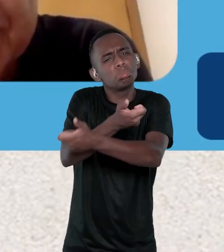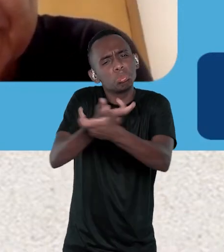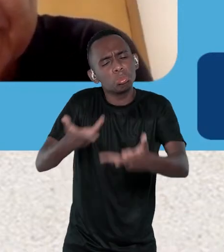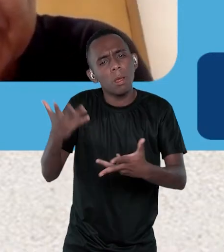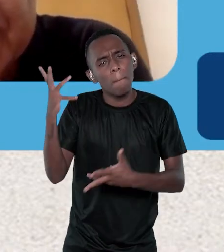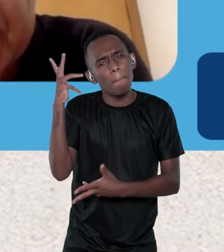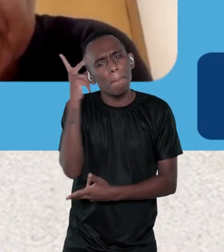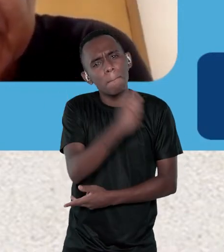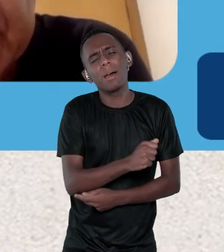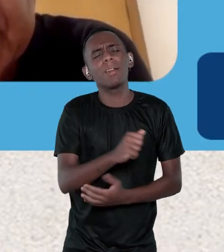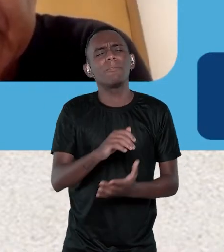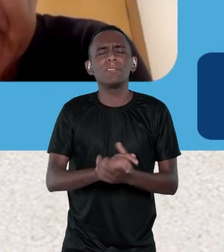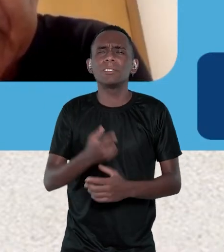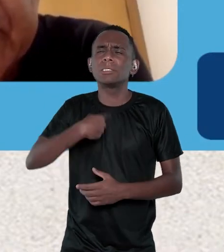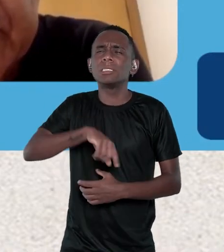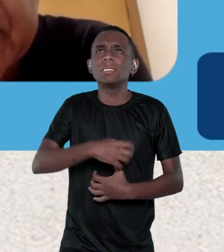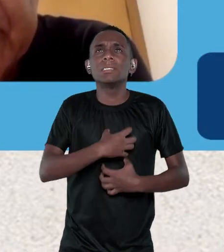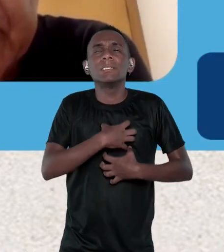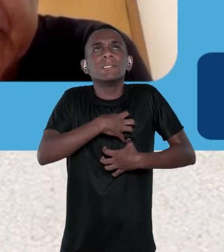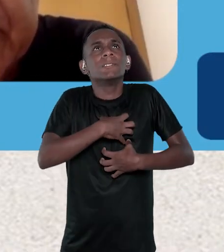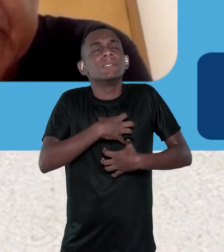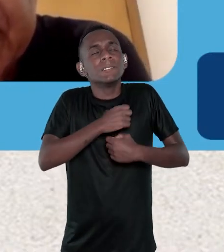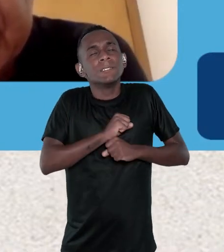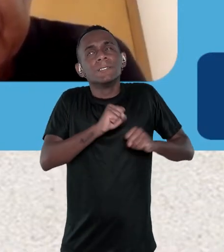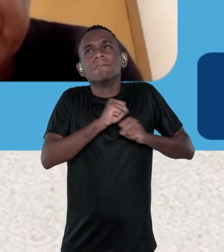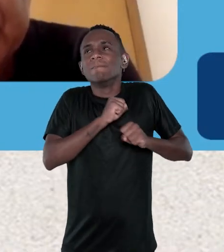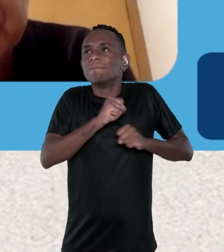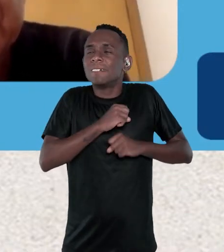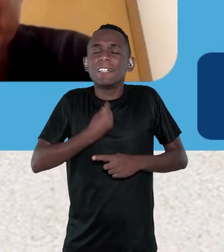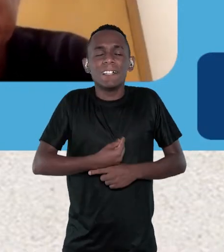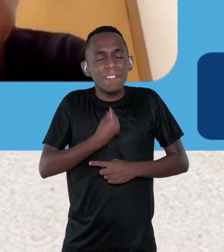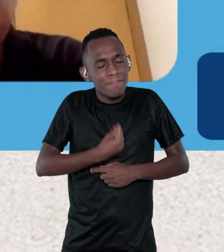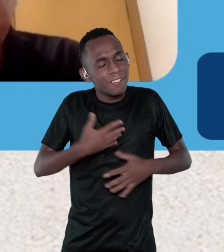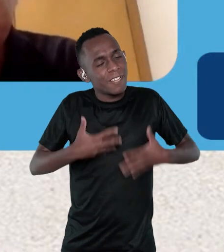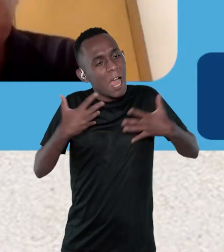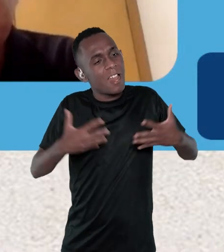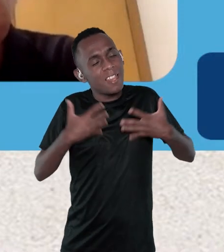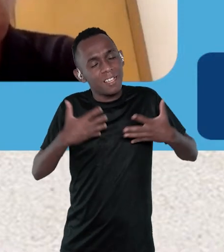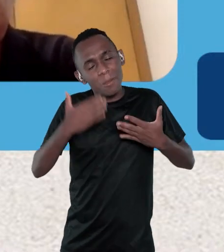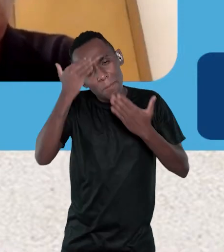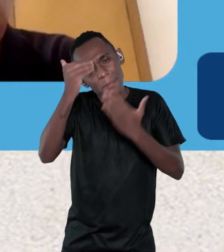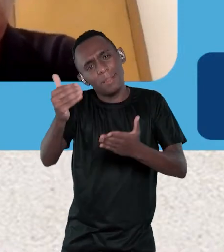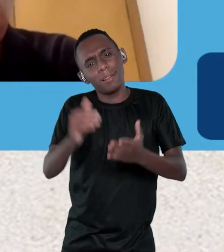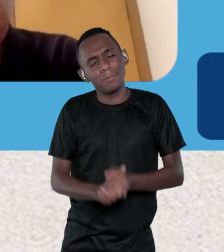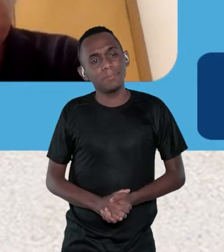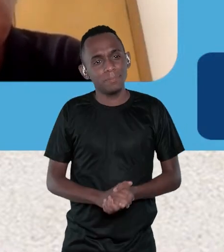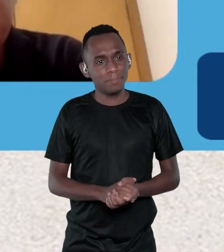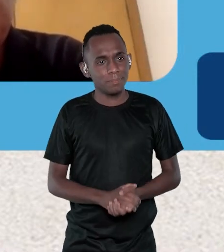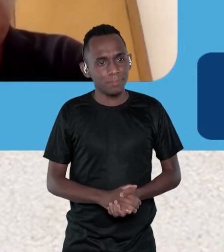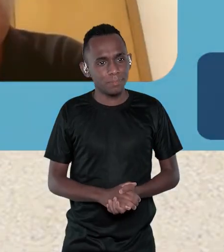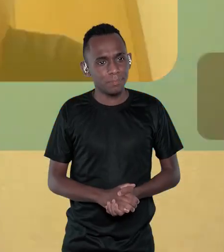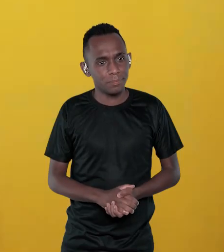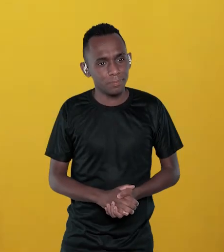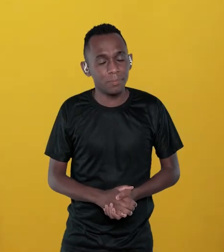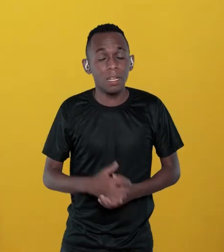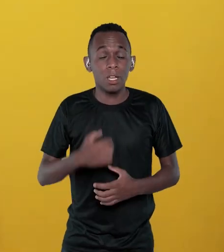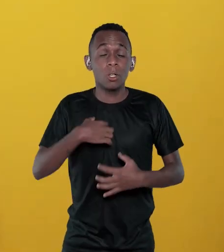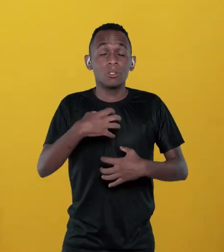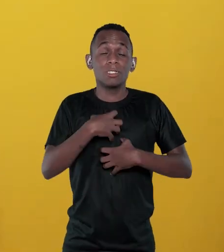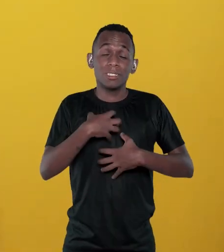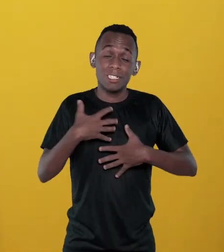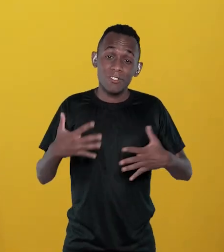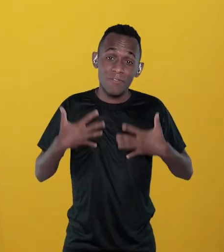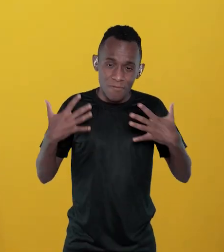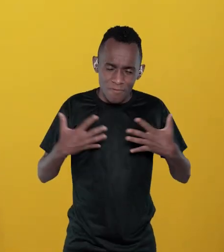né? E grata também pela sua trajetória, pelas composições maravilhosas que tanto enchem nosso coração, nossa